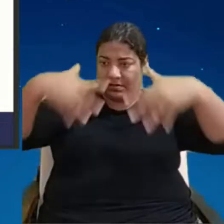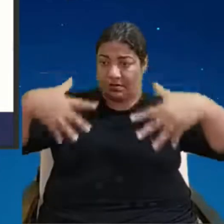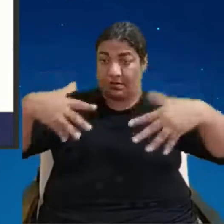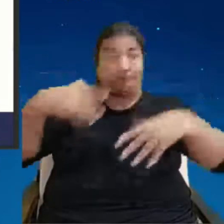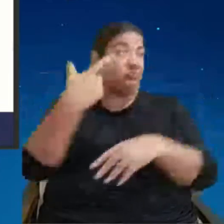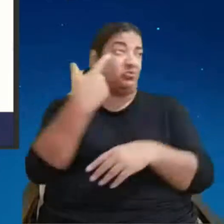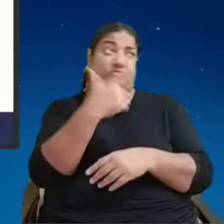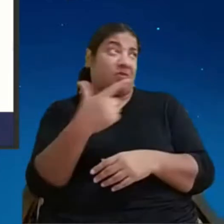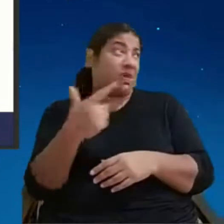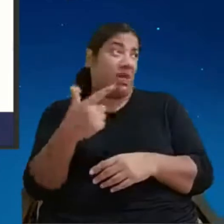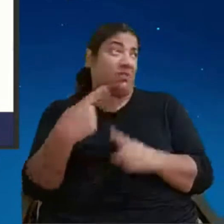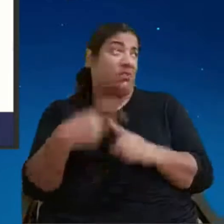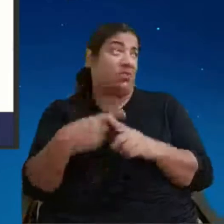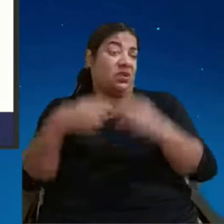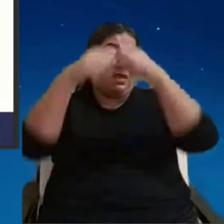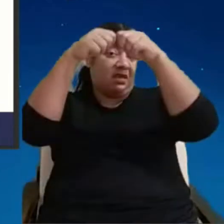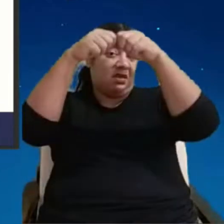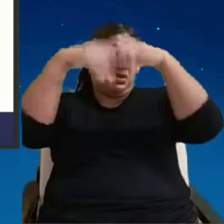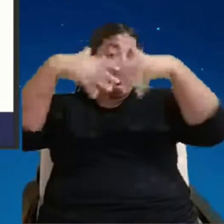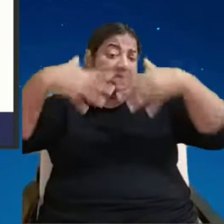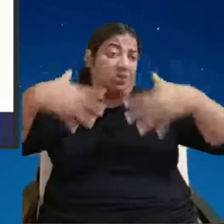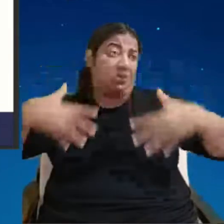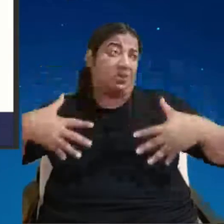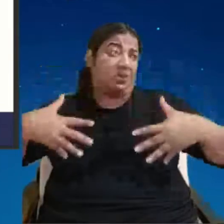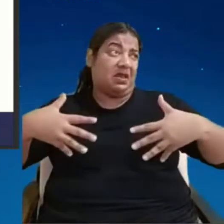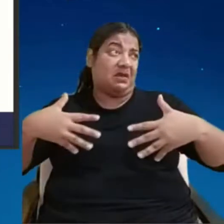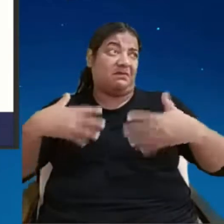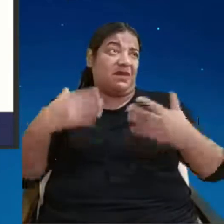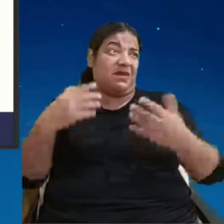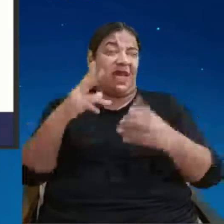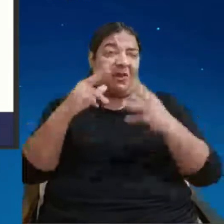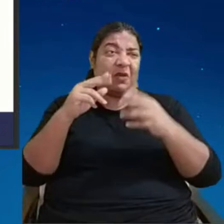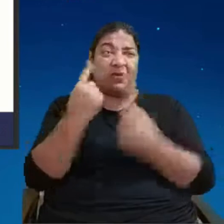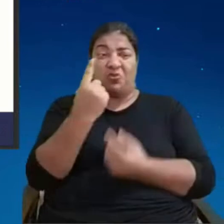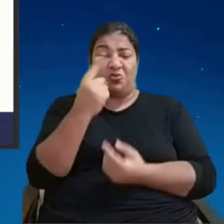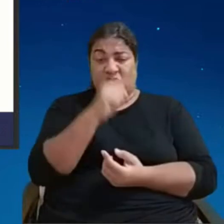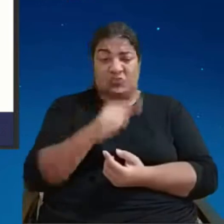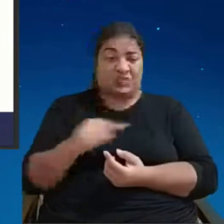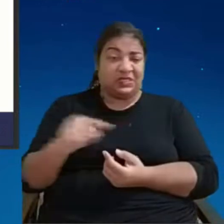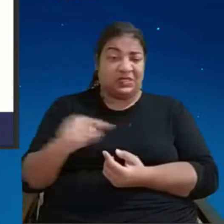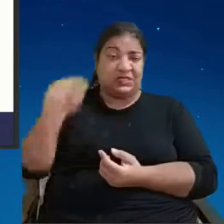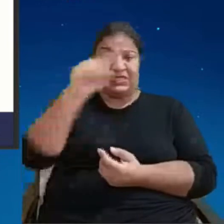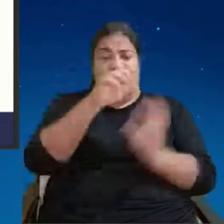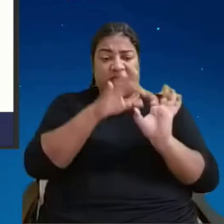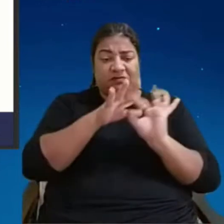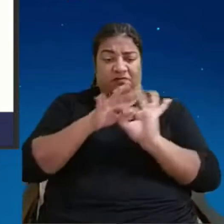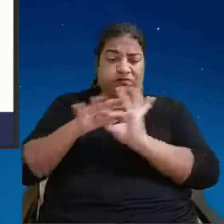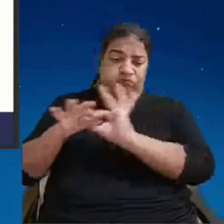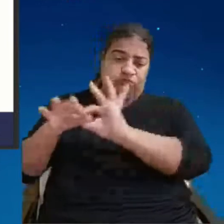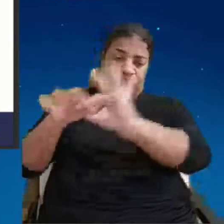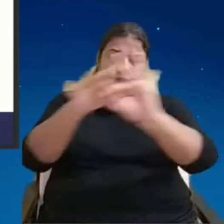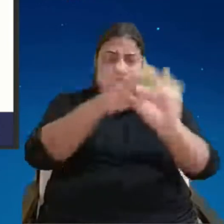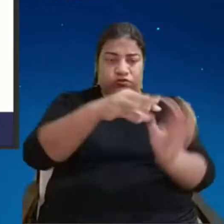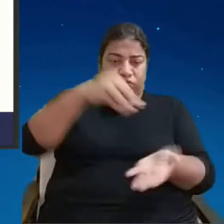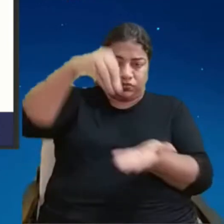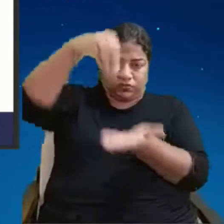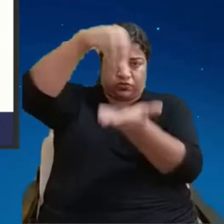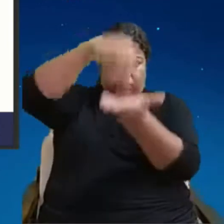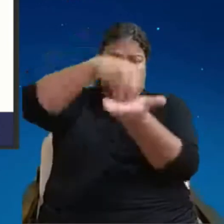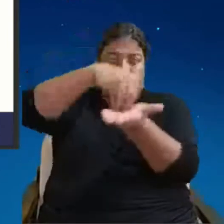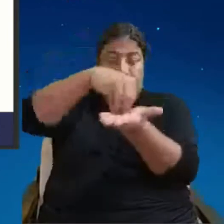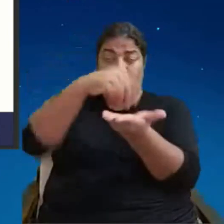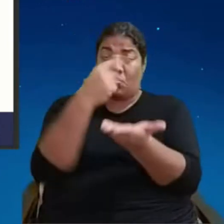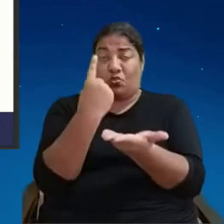o organograma ele é uma bolinha, tudo centralizado às vezes numa determinada pessoa, e aí a gente